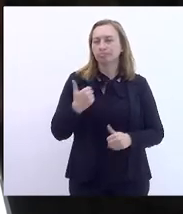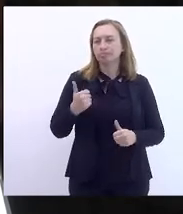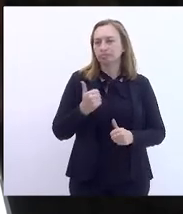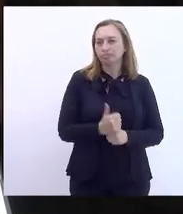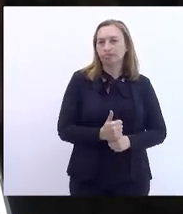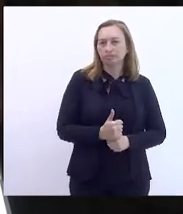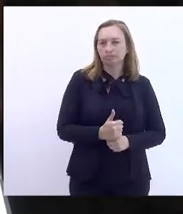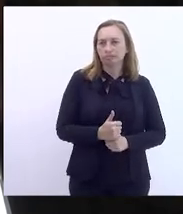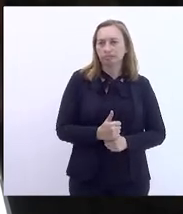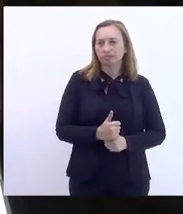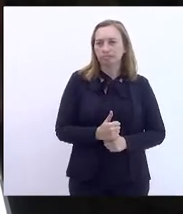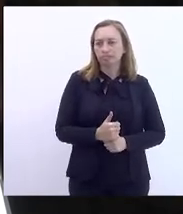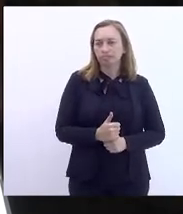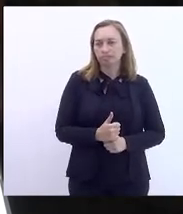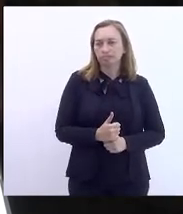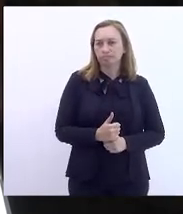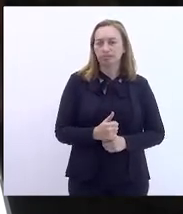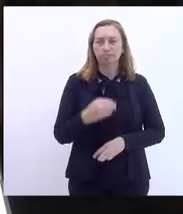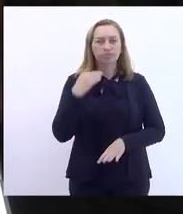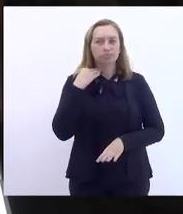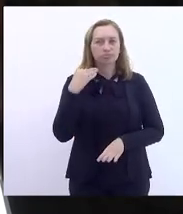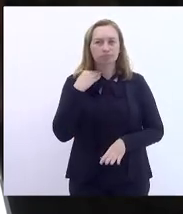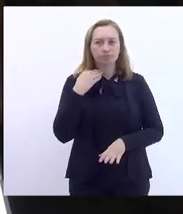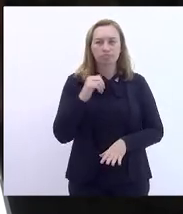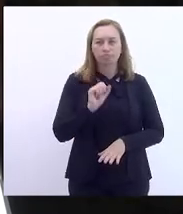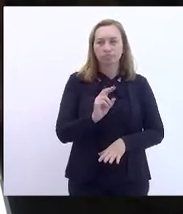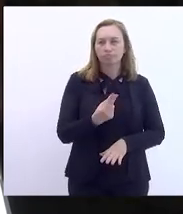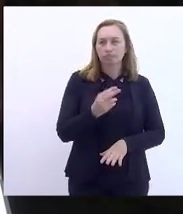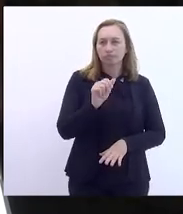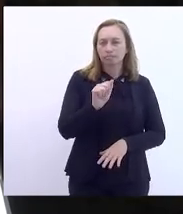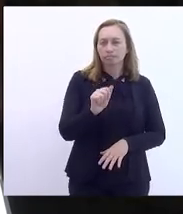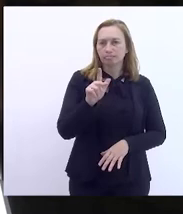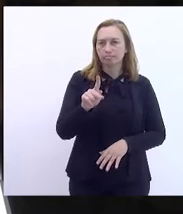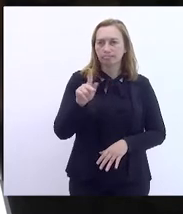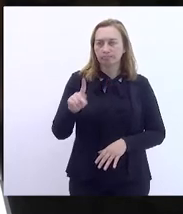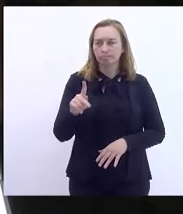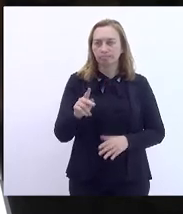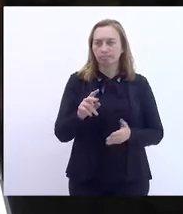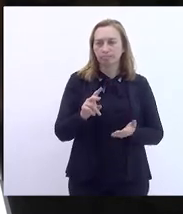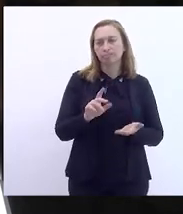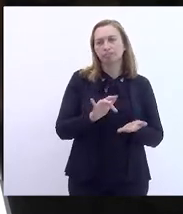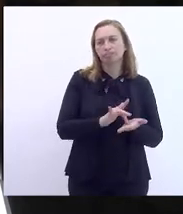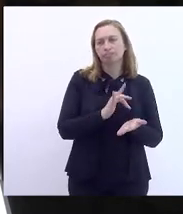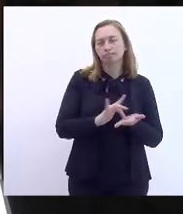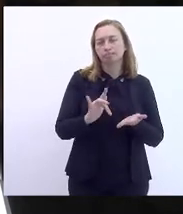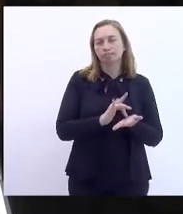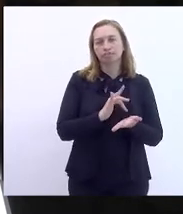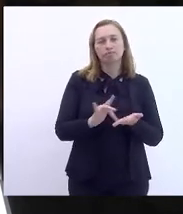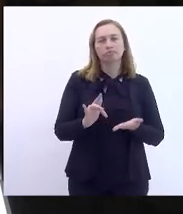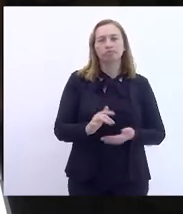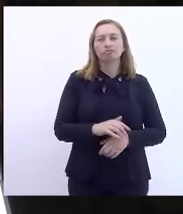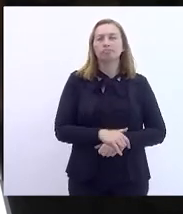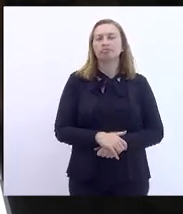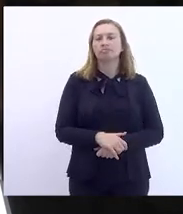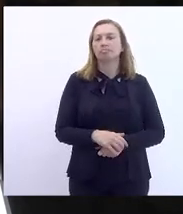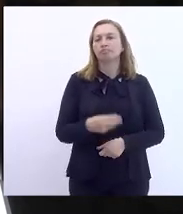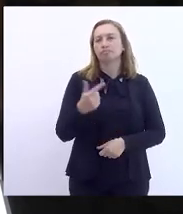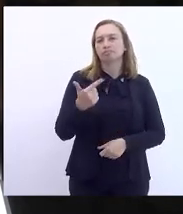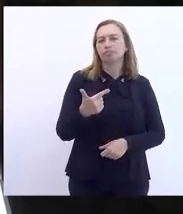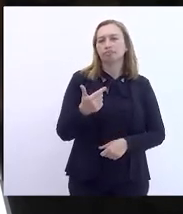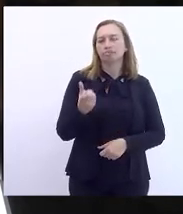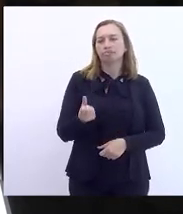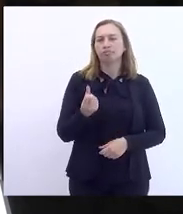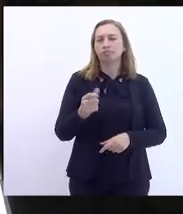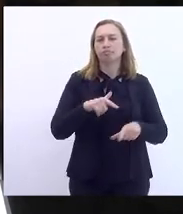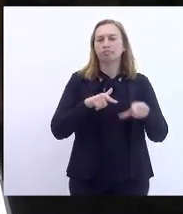substituído por agências bancárias e aplicativos de celular o sexto. É o direito